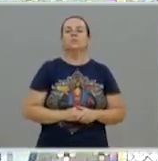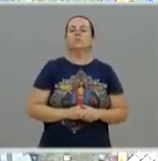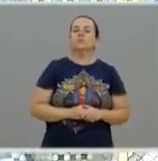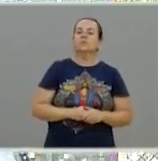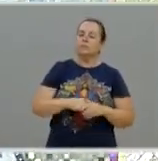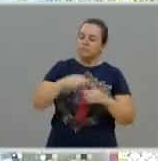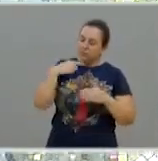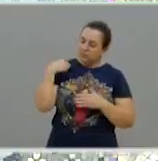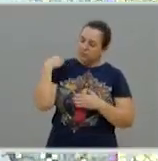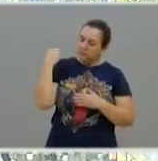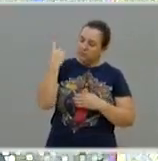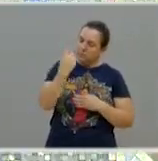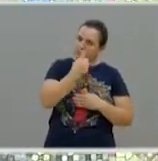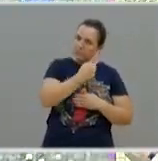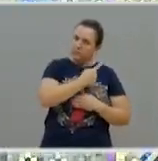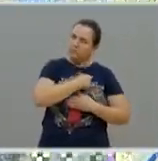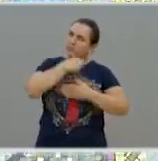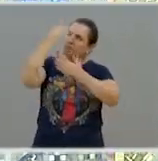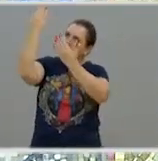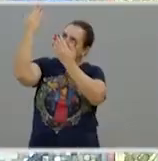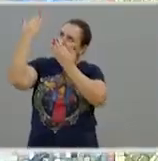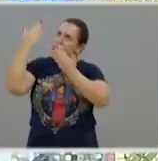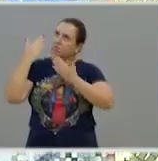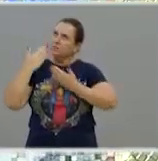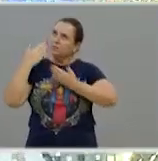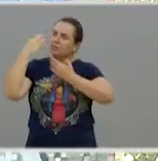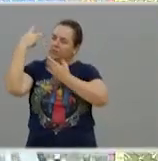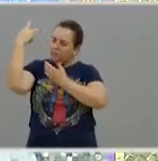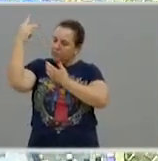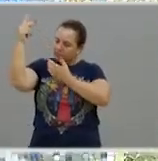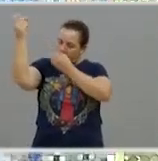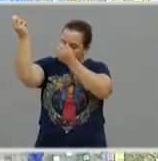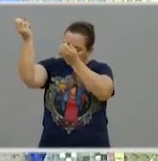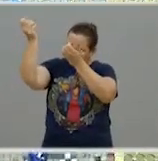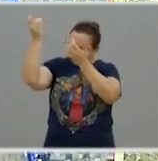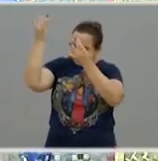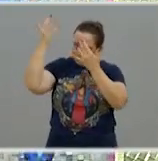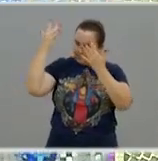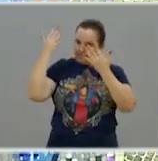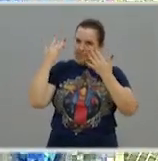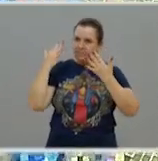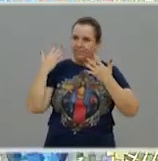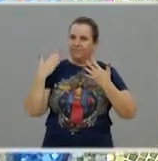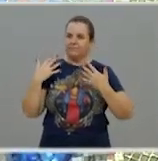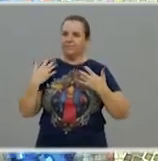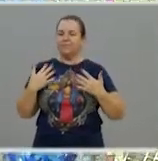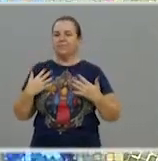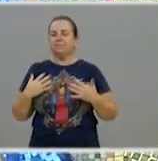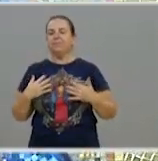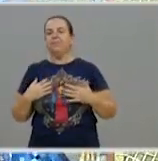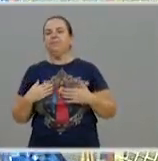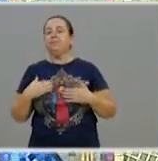salvação. Sobre nós venha, Senhor, a vossa graça,